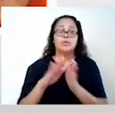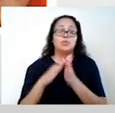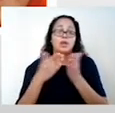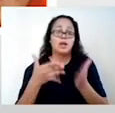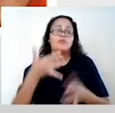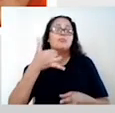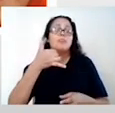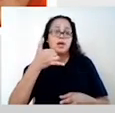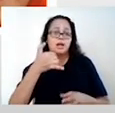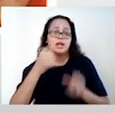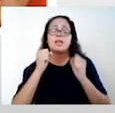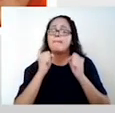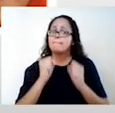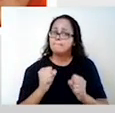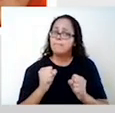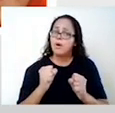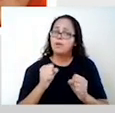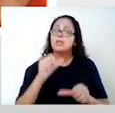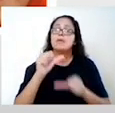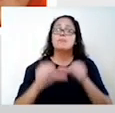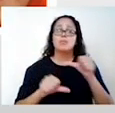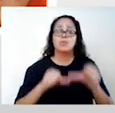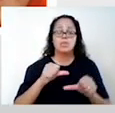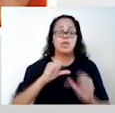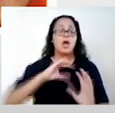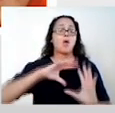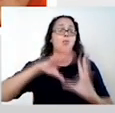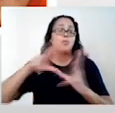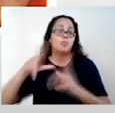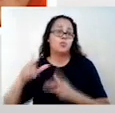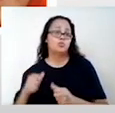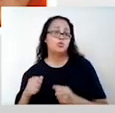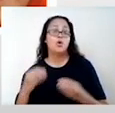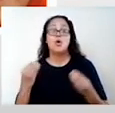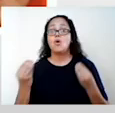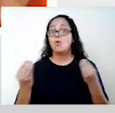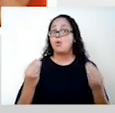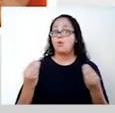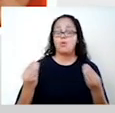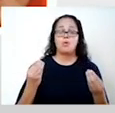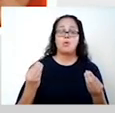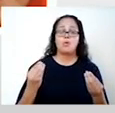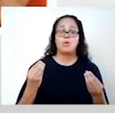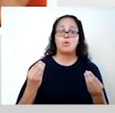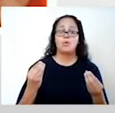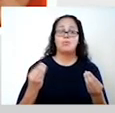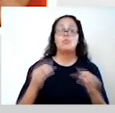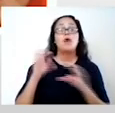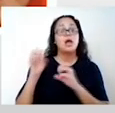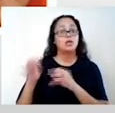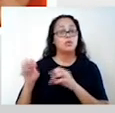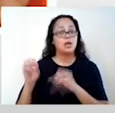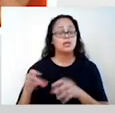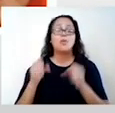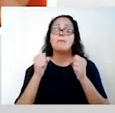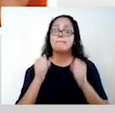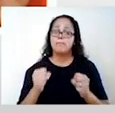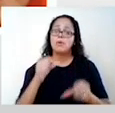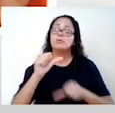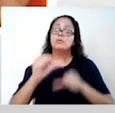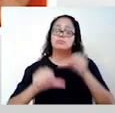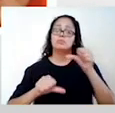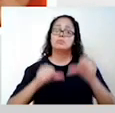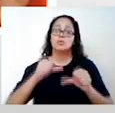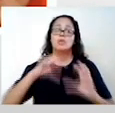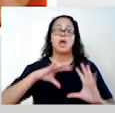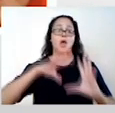mundo. Então, como é que a educação, né? Esse acesso à educação, direito à educação pode mudar o mundo. Ela também, justamente por